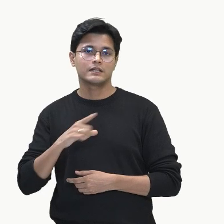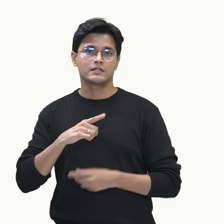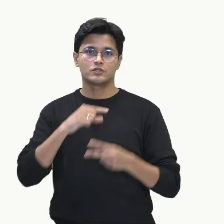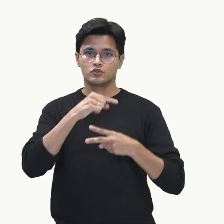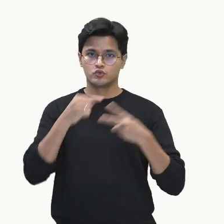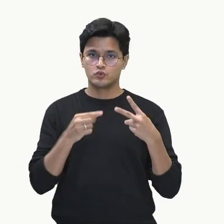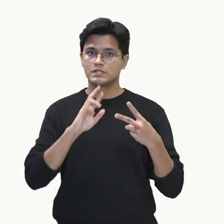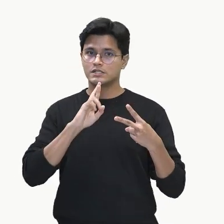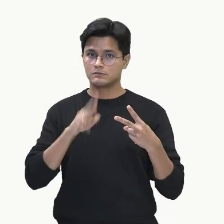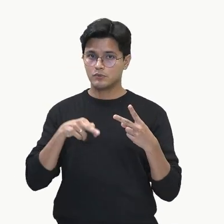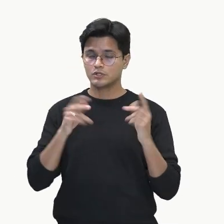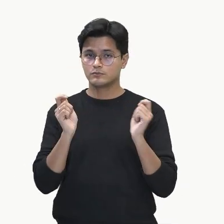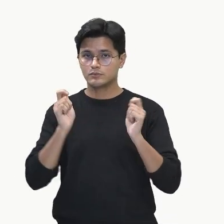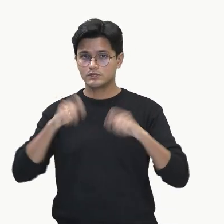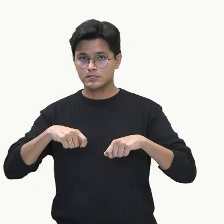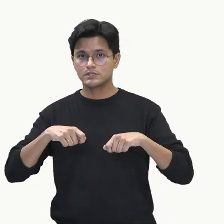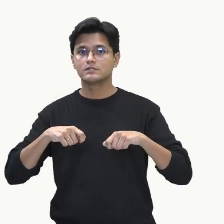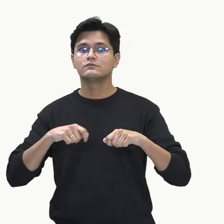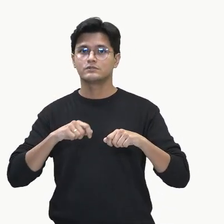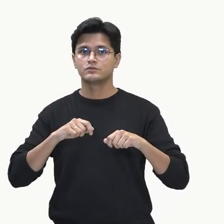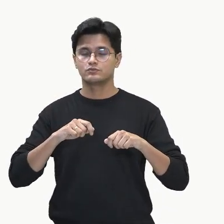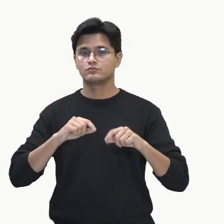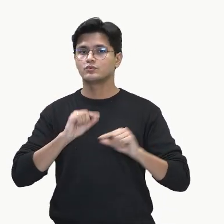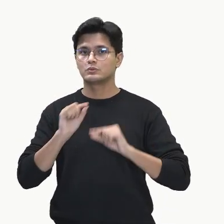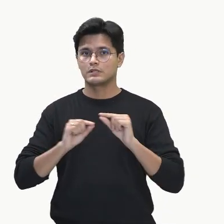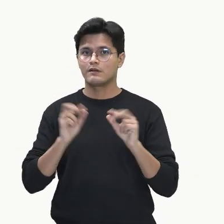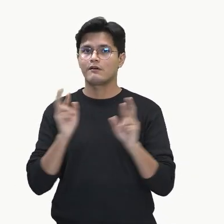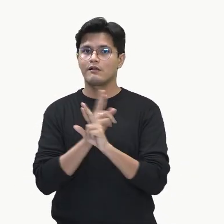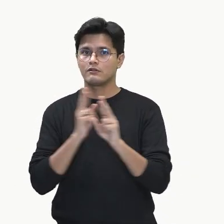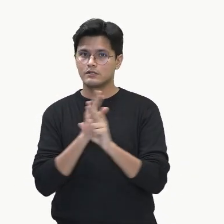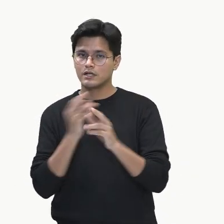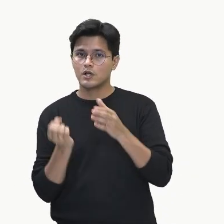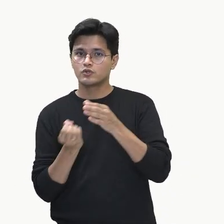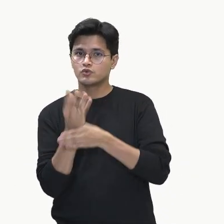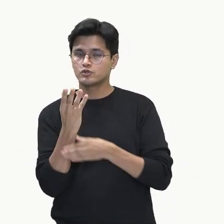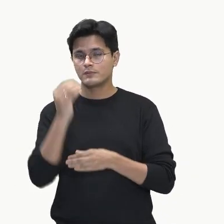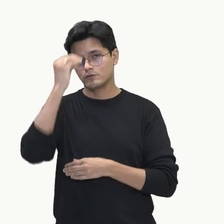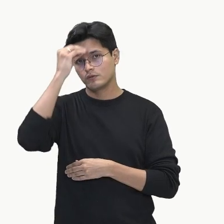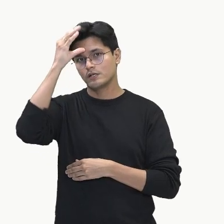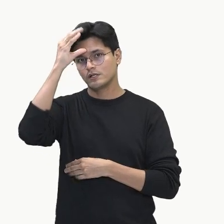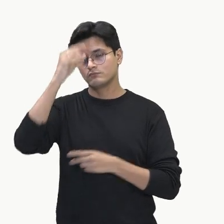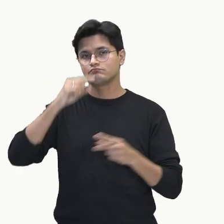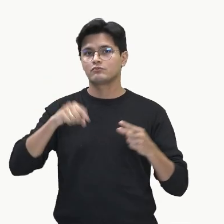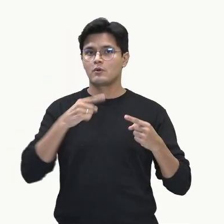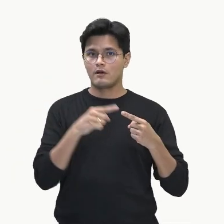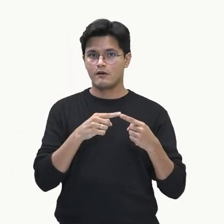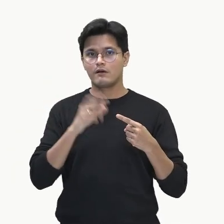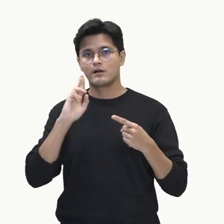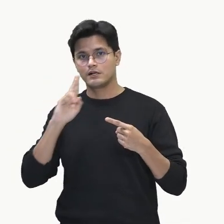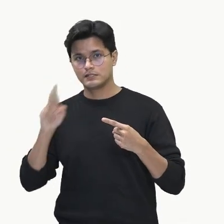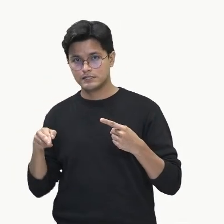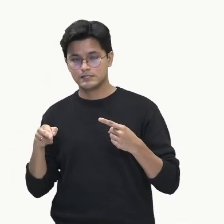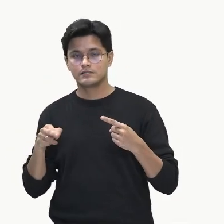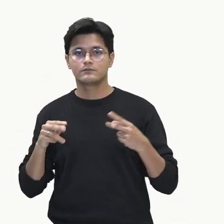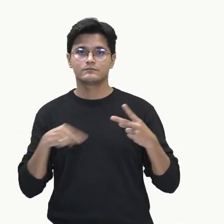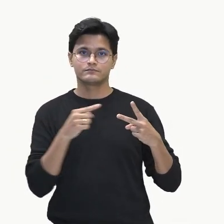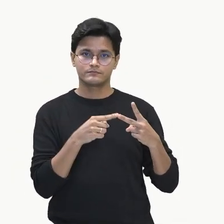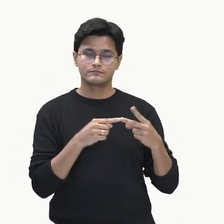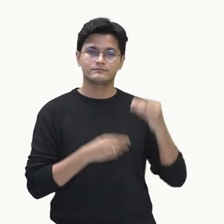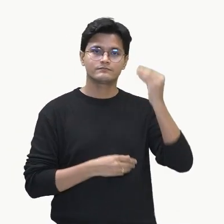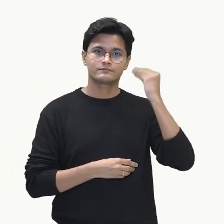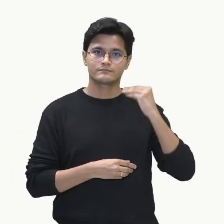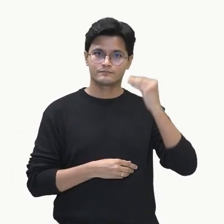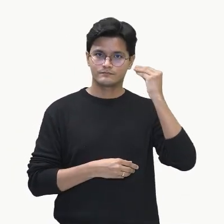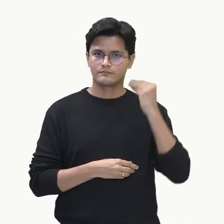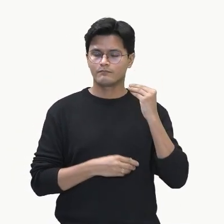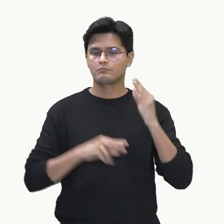possíveis para essa fonte de conhecimento. Quais são as respostas? A razão e a experiência.